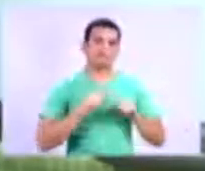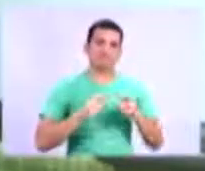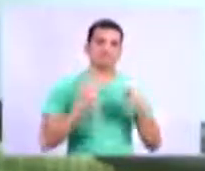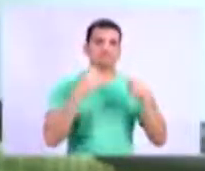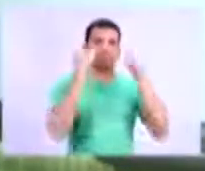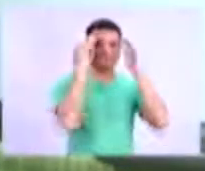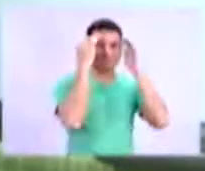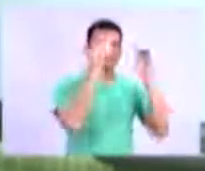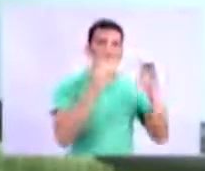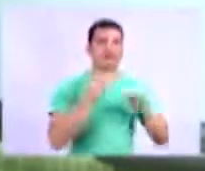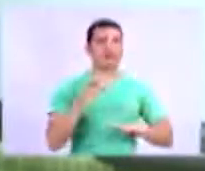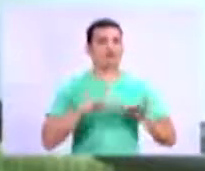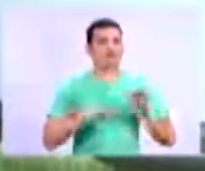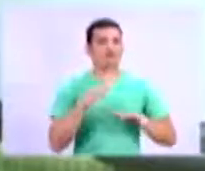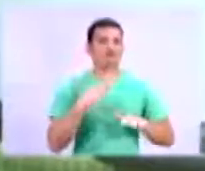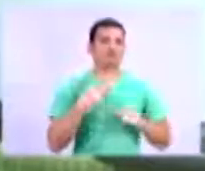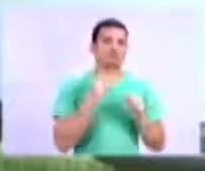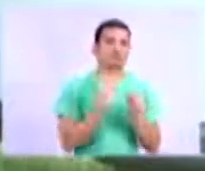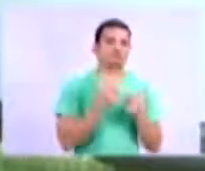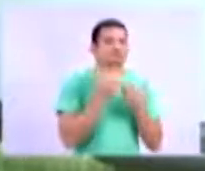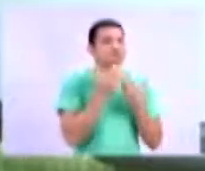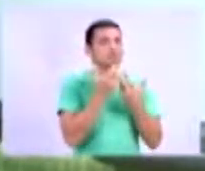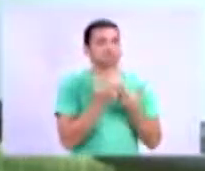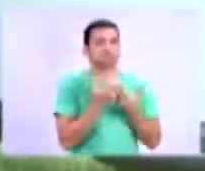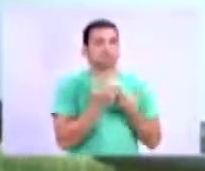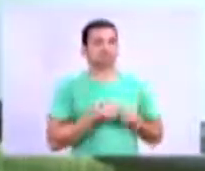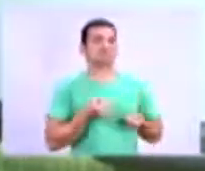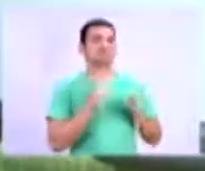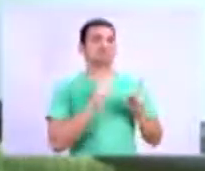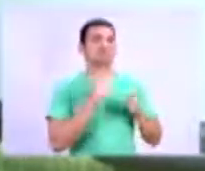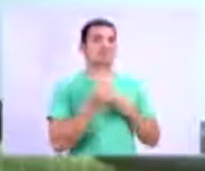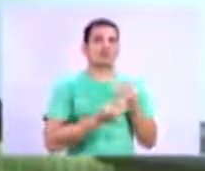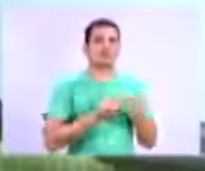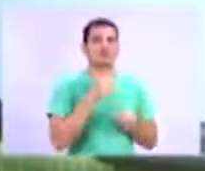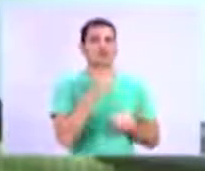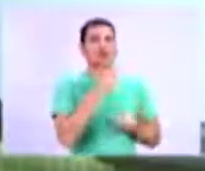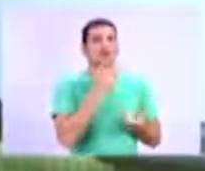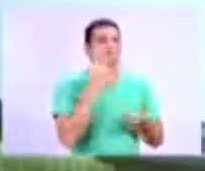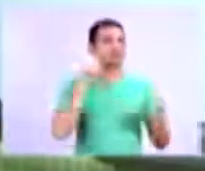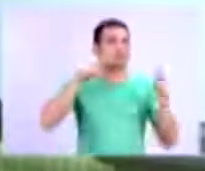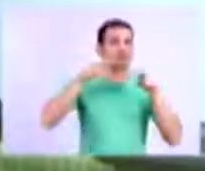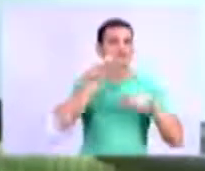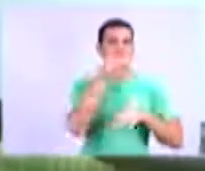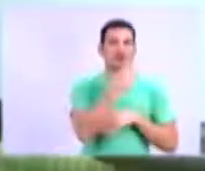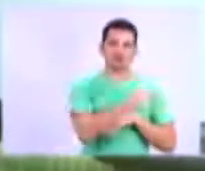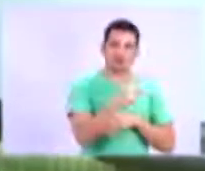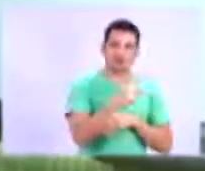vezes eu posso até não aceitar a maneira como a pessoa vê o mundo, como ela